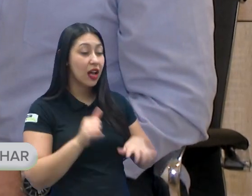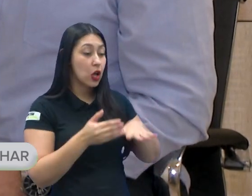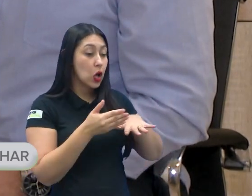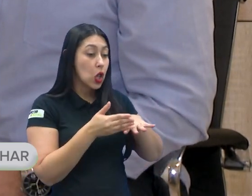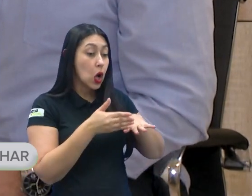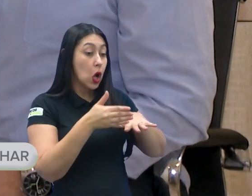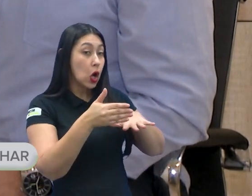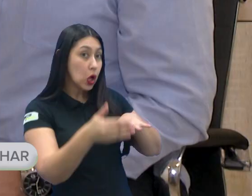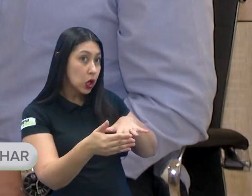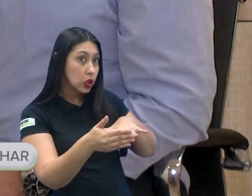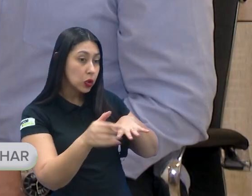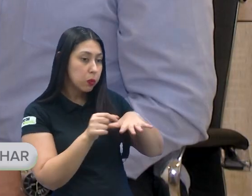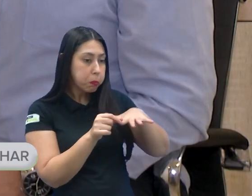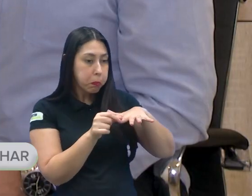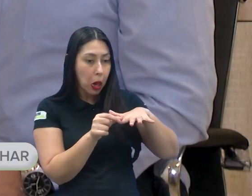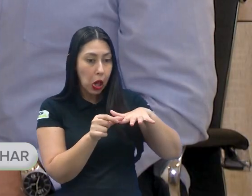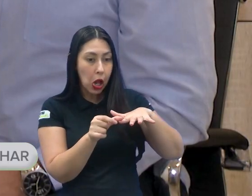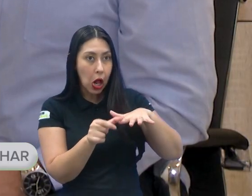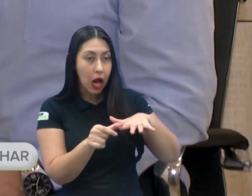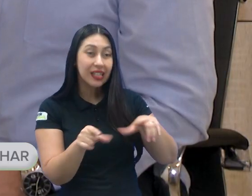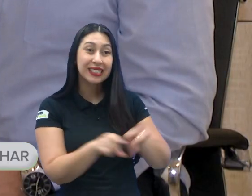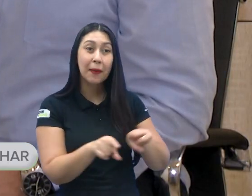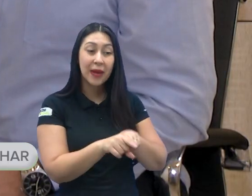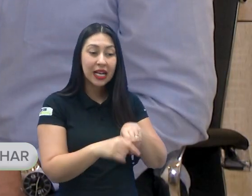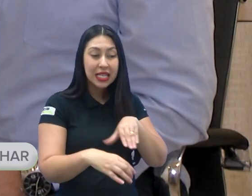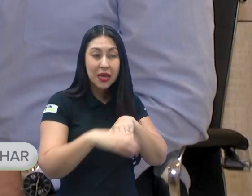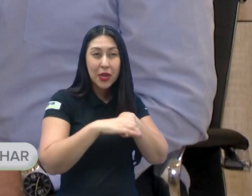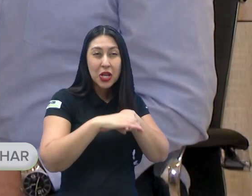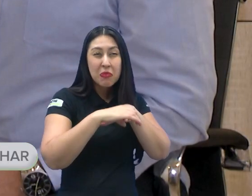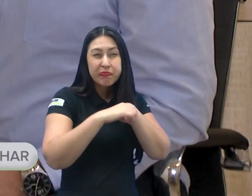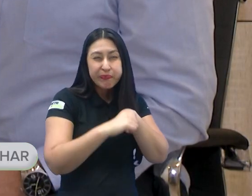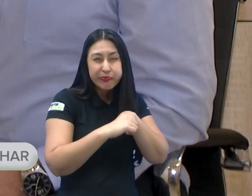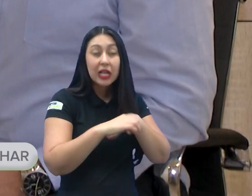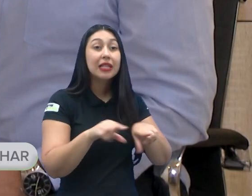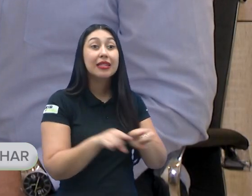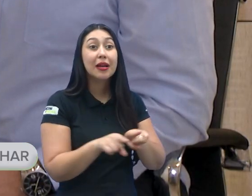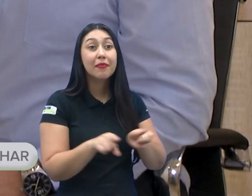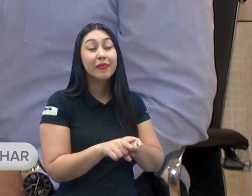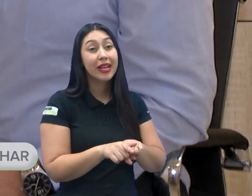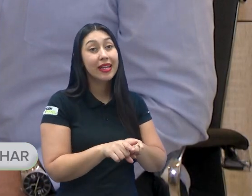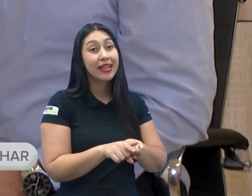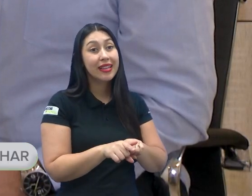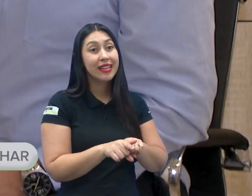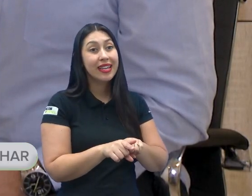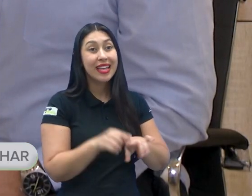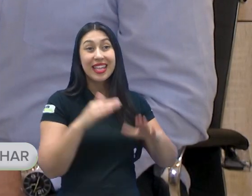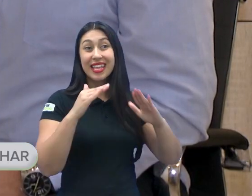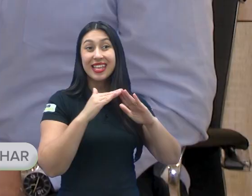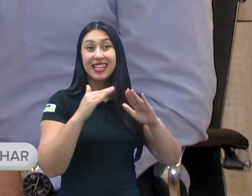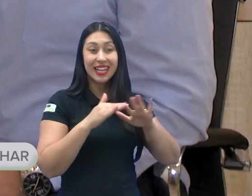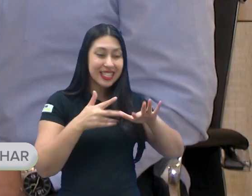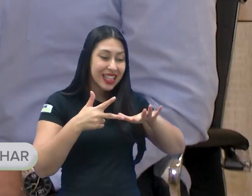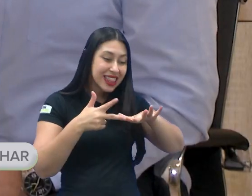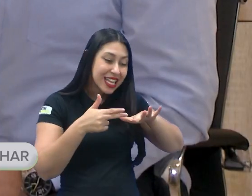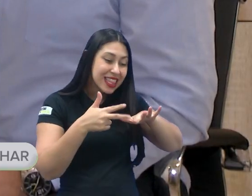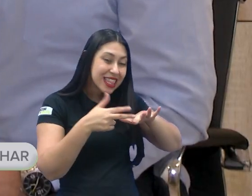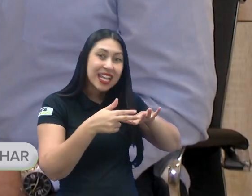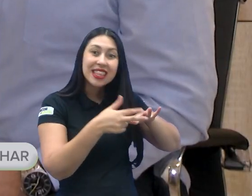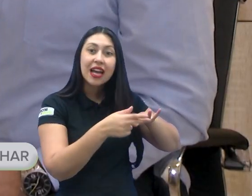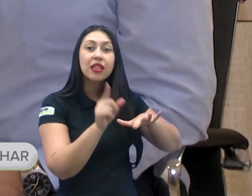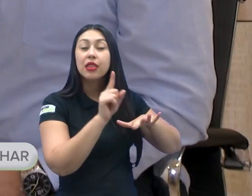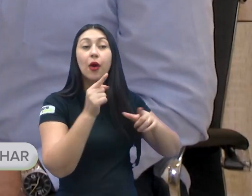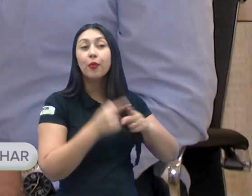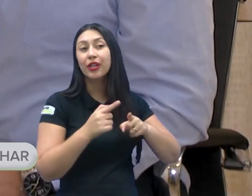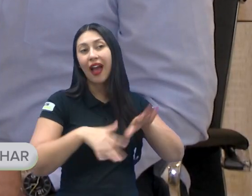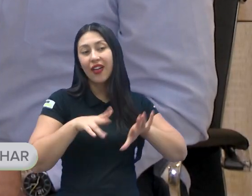usar calçado apertado, não cortar as unhas em casa, né? Porque cada dedo tem um formato